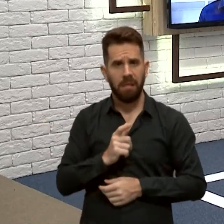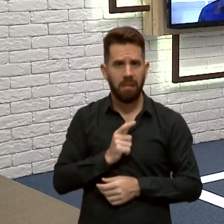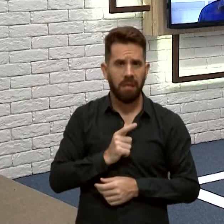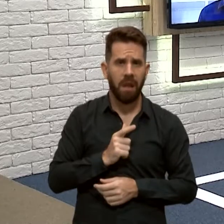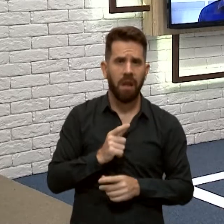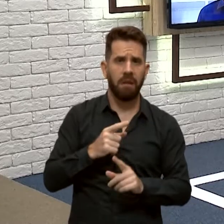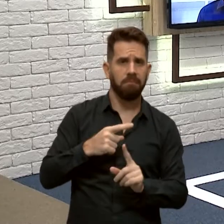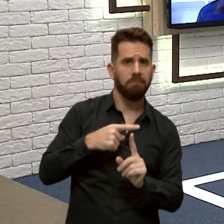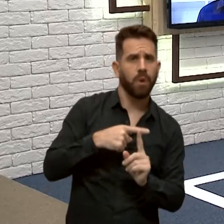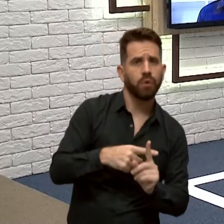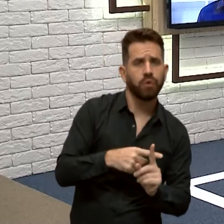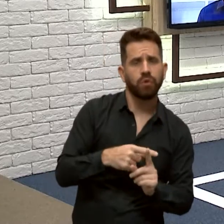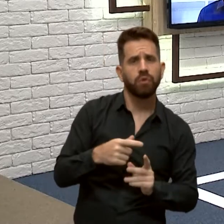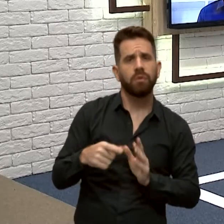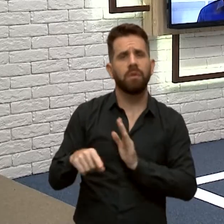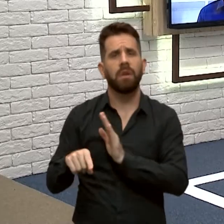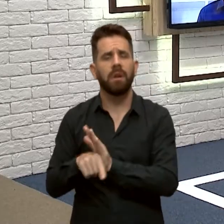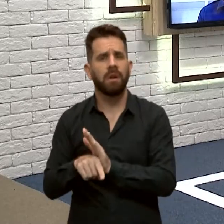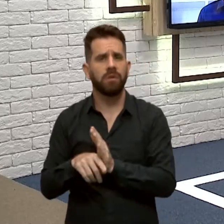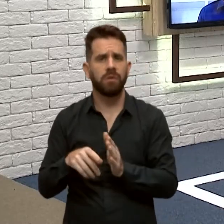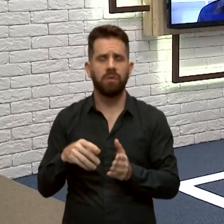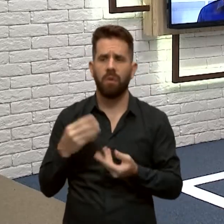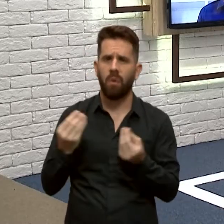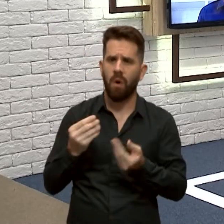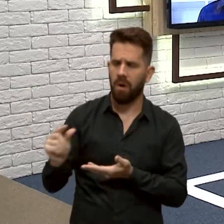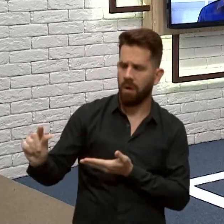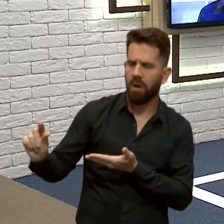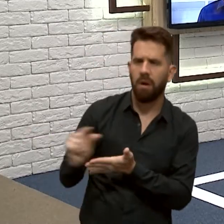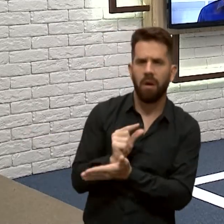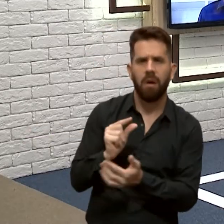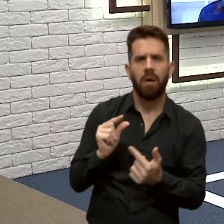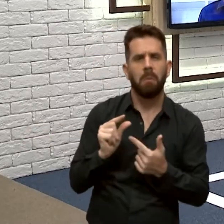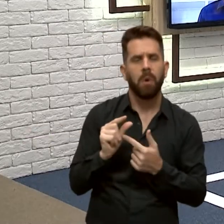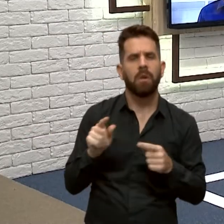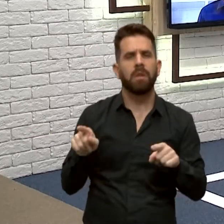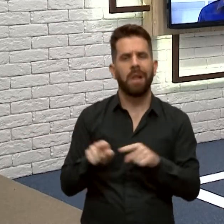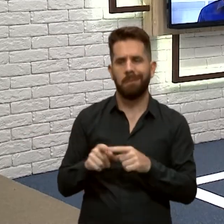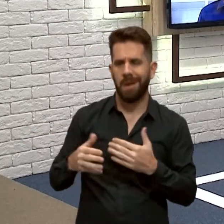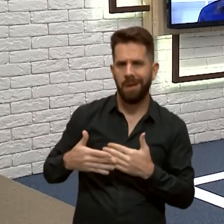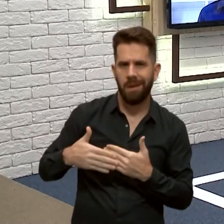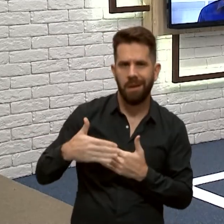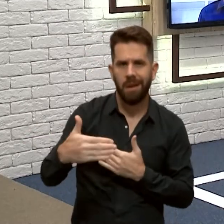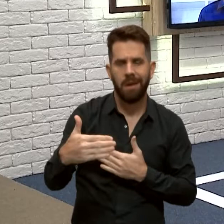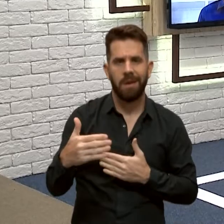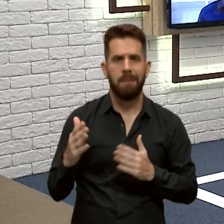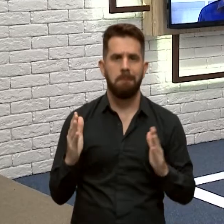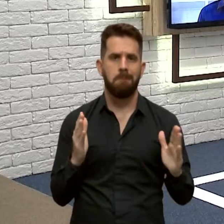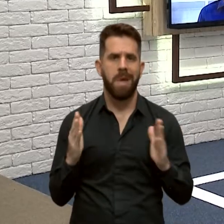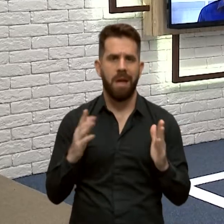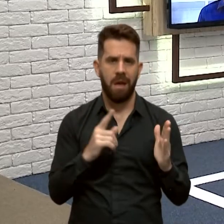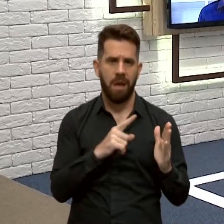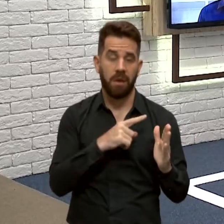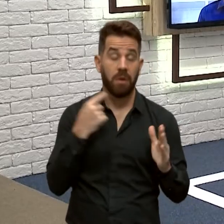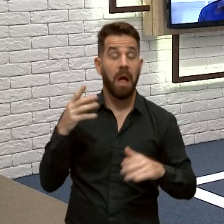ela deve ir nesse retorno desse dinheiro? O prazo também, eu acho que é uma boa estratégia, né? Porque às vezes a pessoa até esquece que tem esse